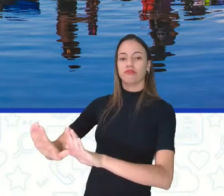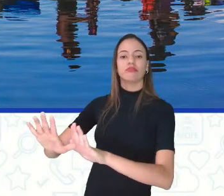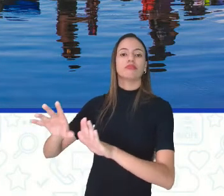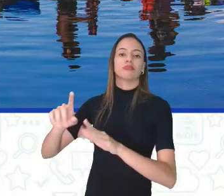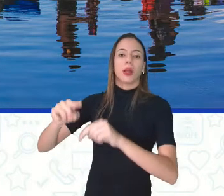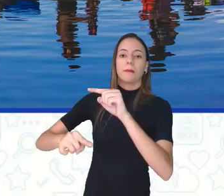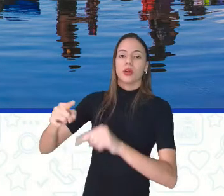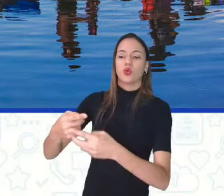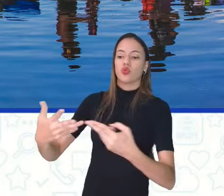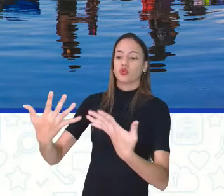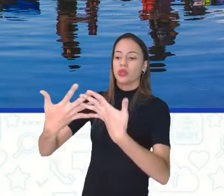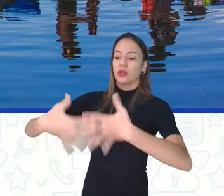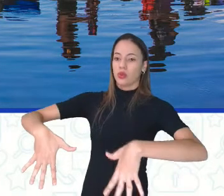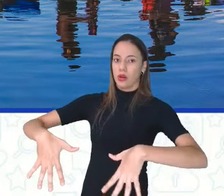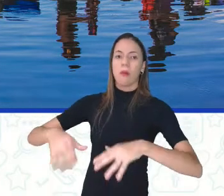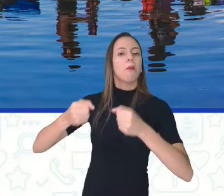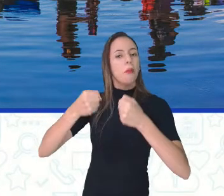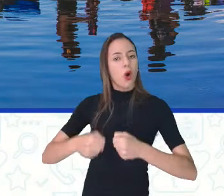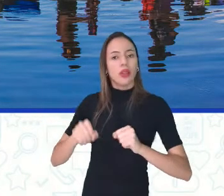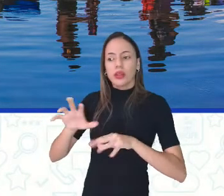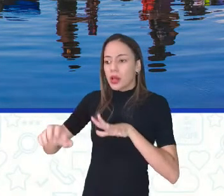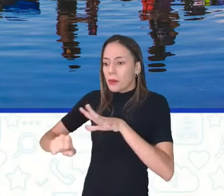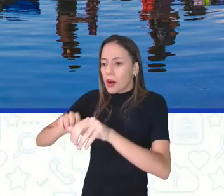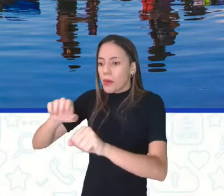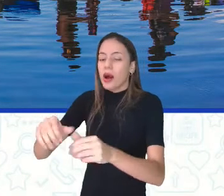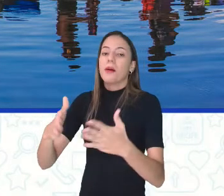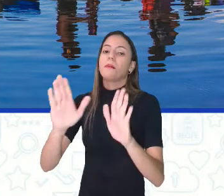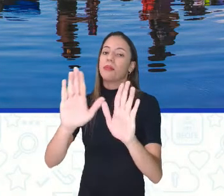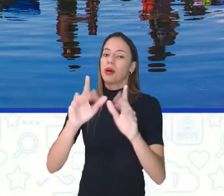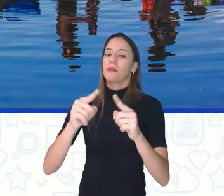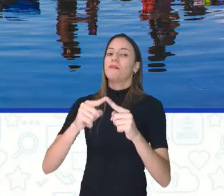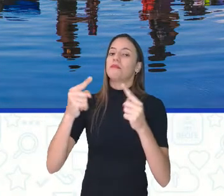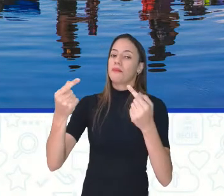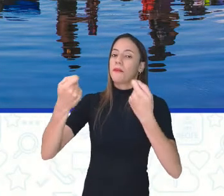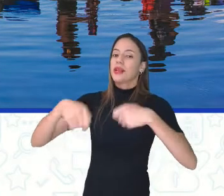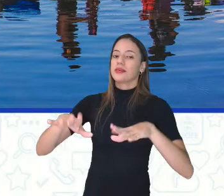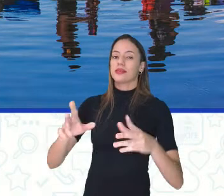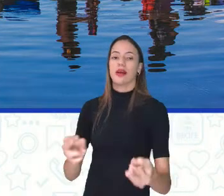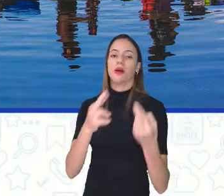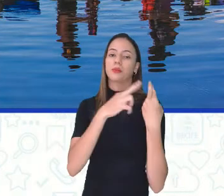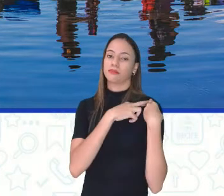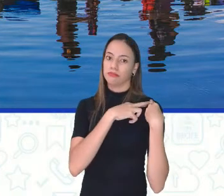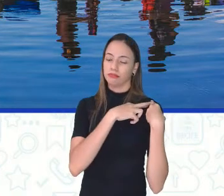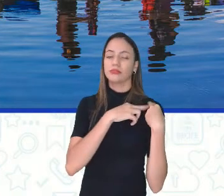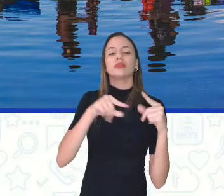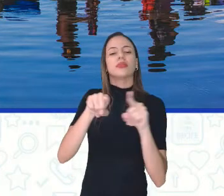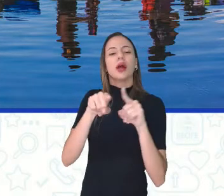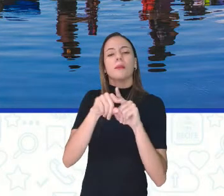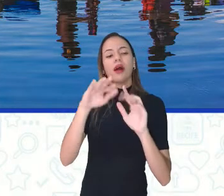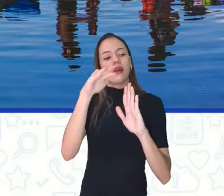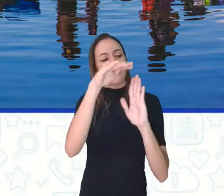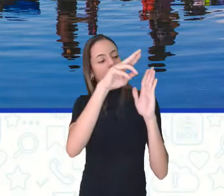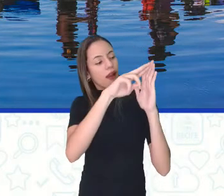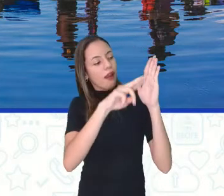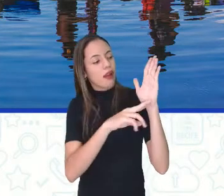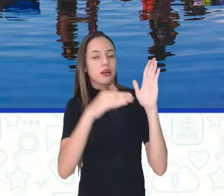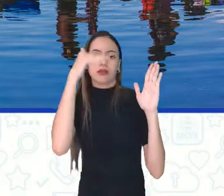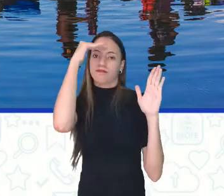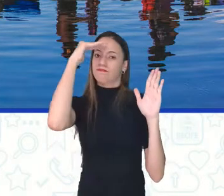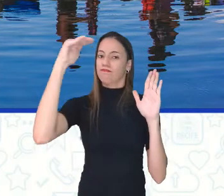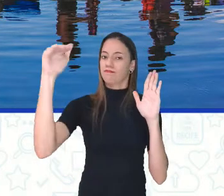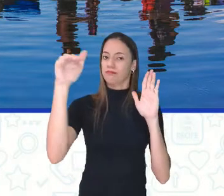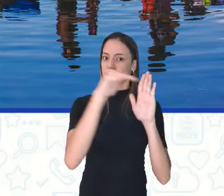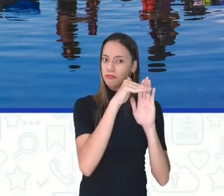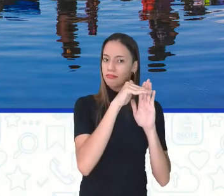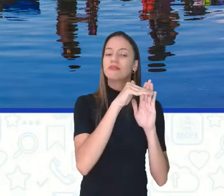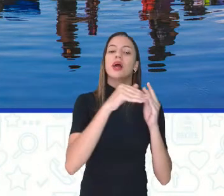uma maneira, né, não irresponsável, né? Tem que ser de maneira responsável, seguindo todo o protocolo, né, que foi